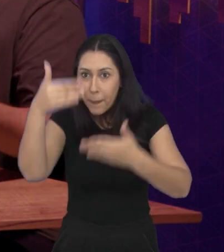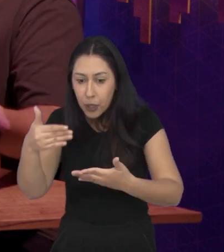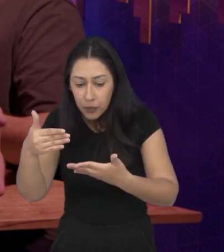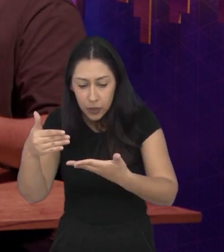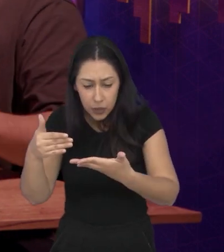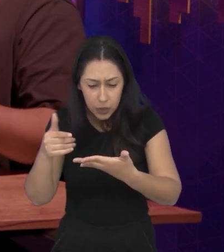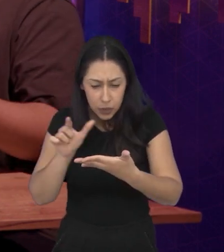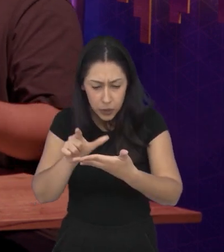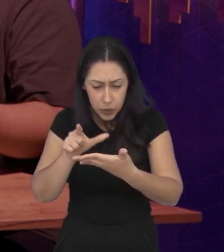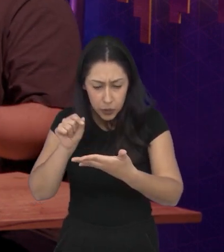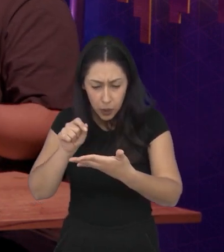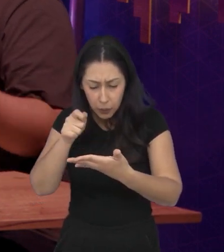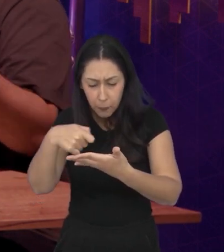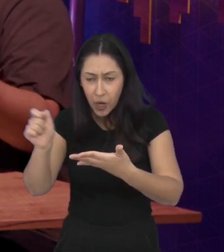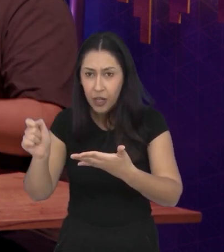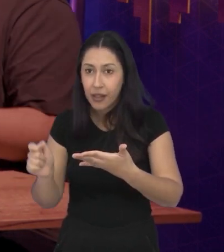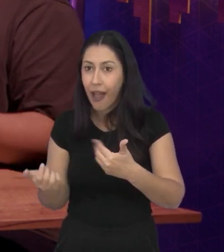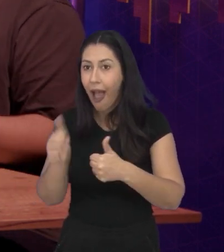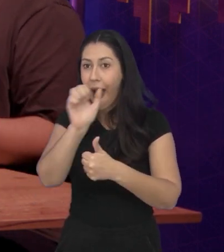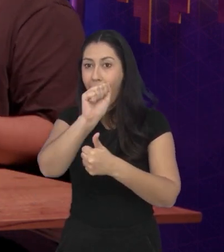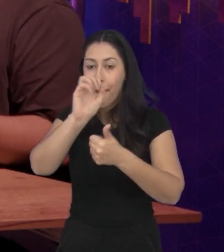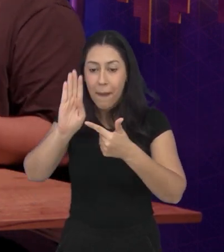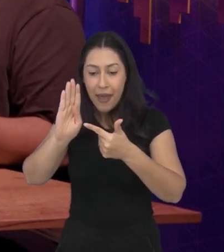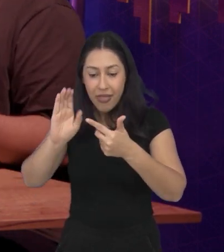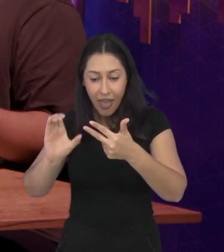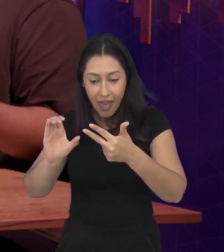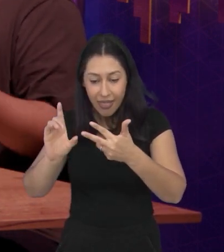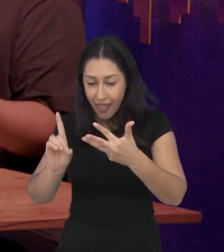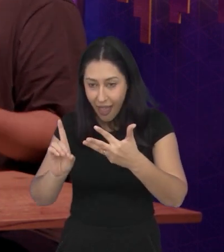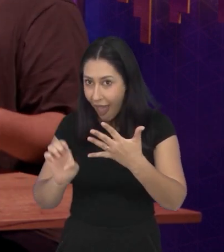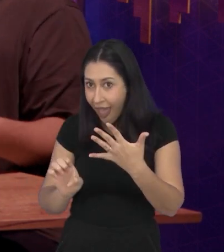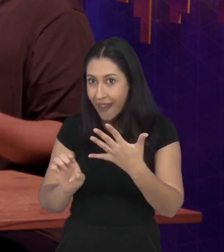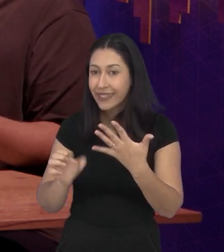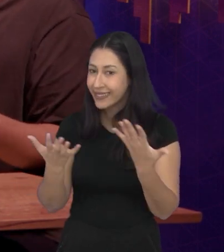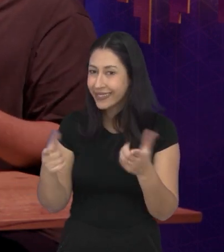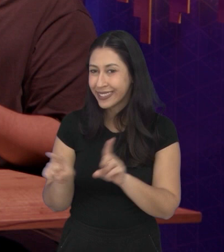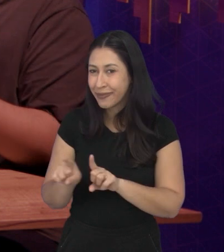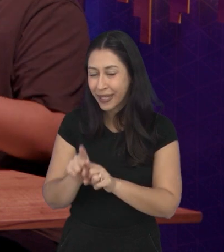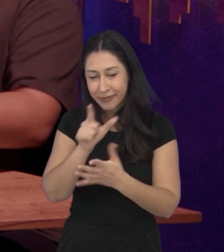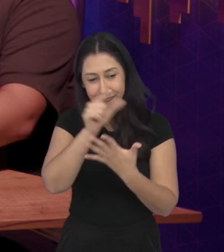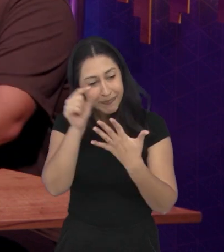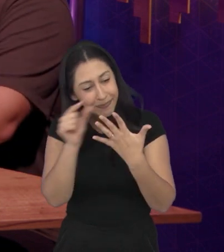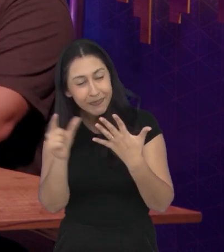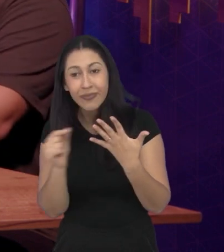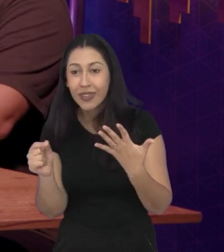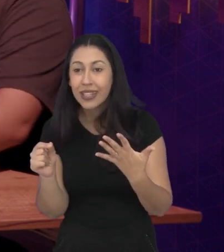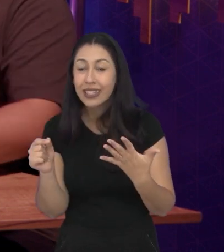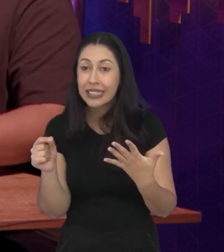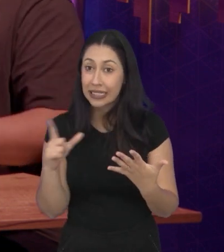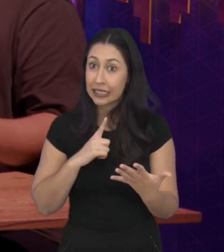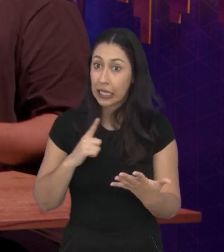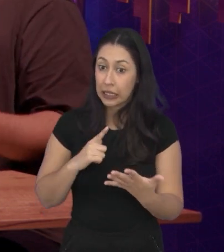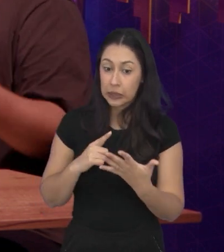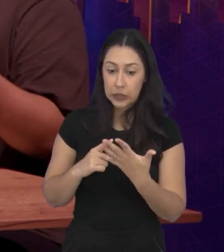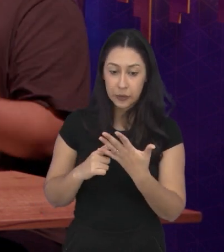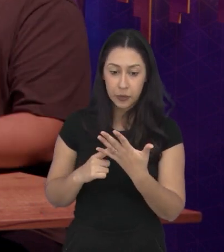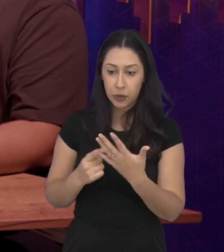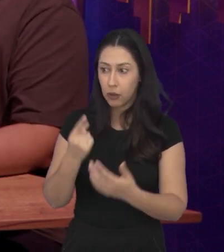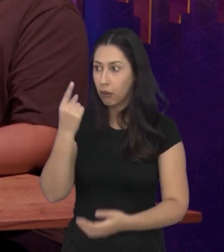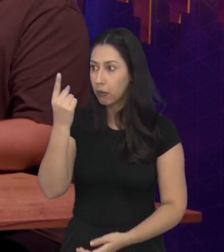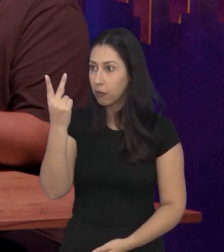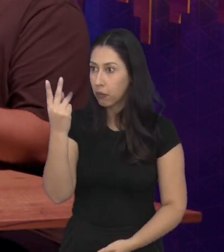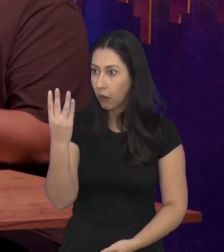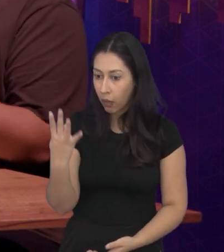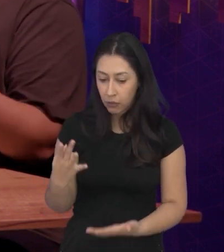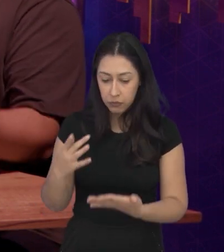Você escolhe ali entre as alternativas, então são escolhas também, né? Tudo bem que você tem uma quantidade limitada, mas